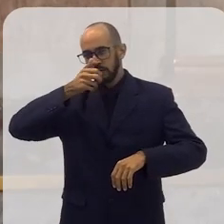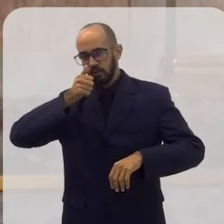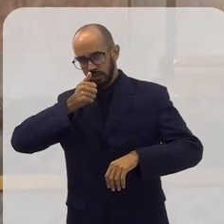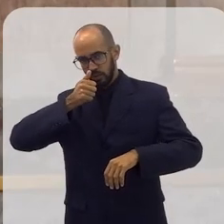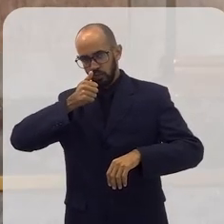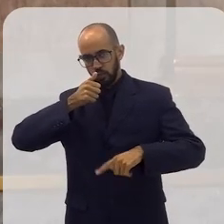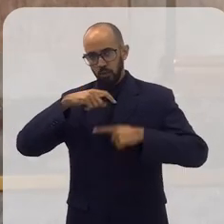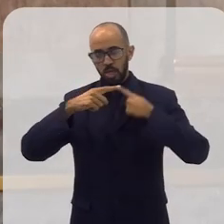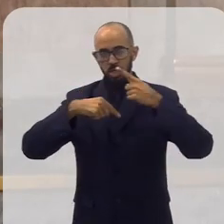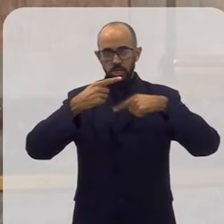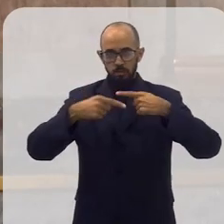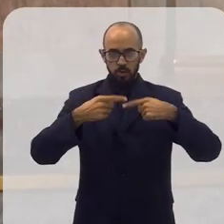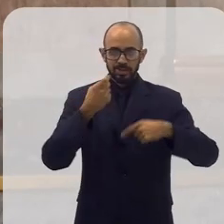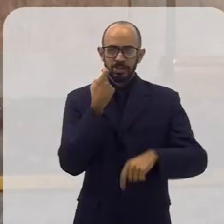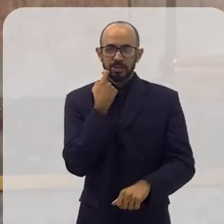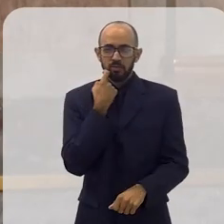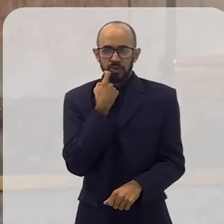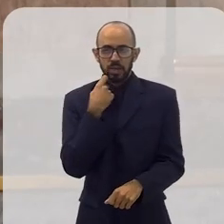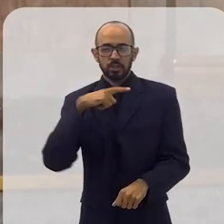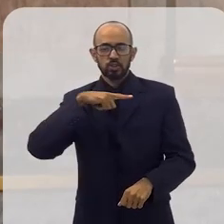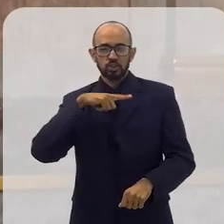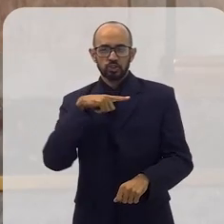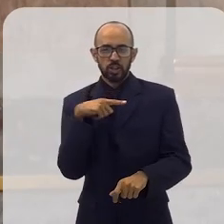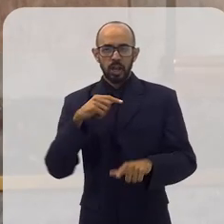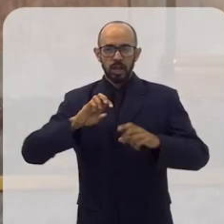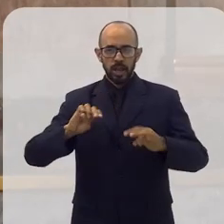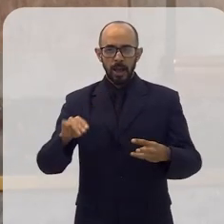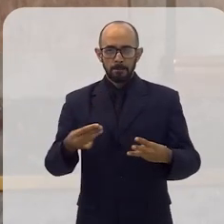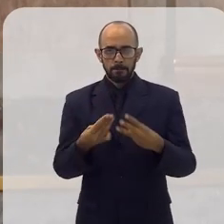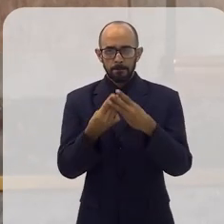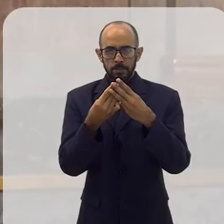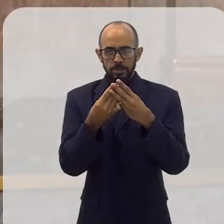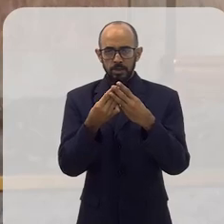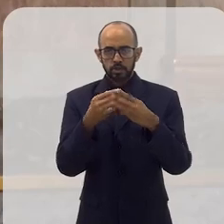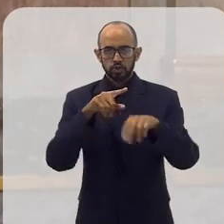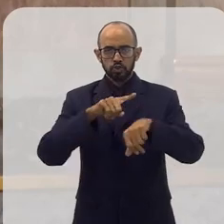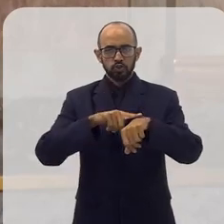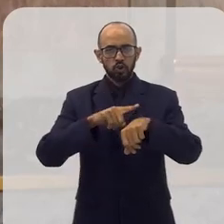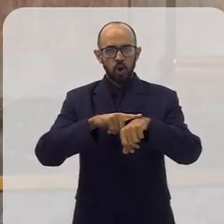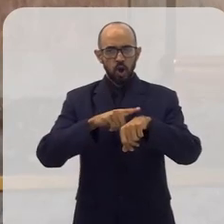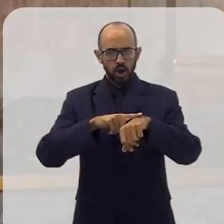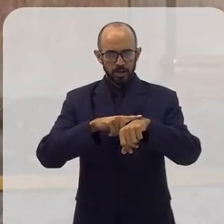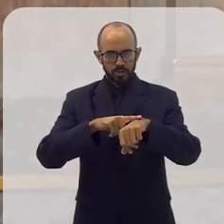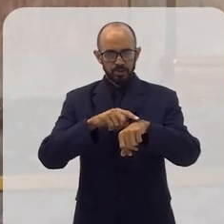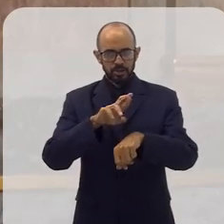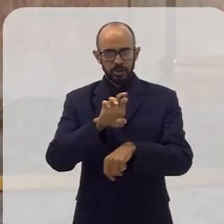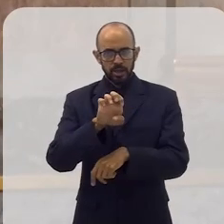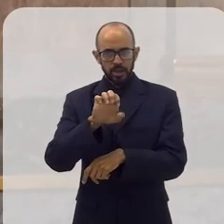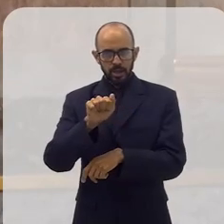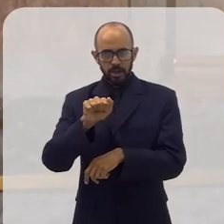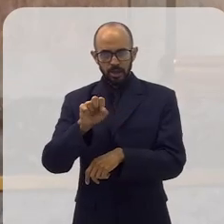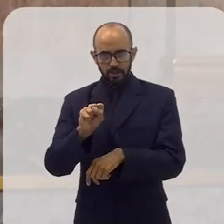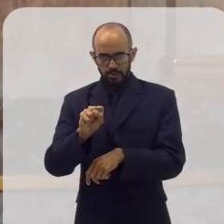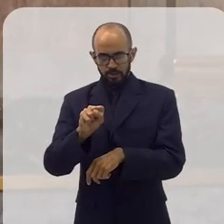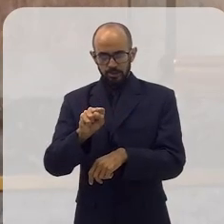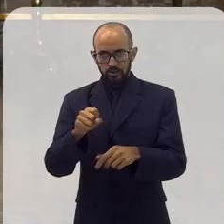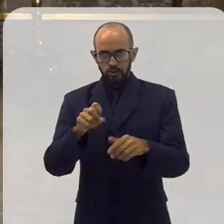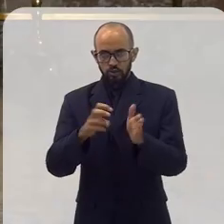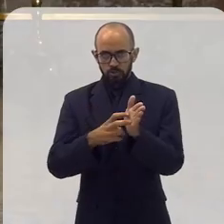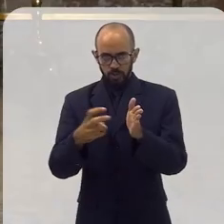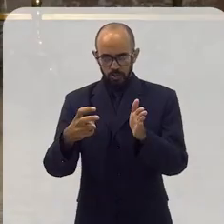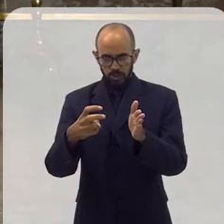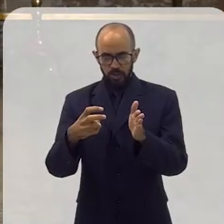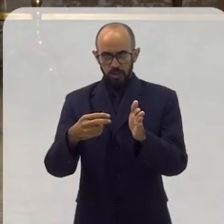salvação. Depois, na sexta-feira, temos um ofício de horas reais na parte de manhã